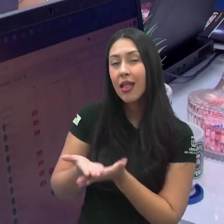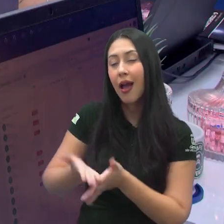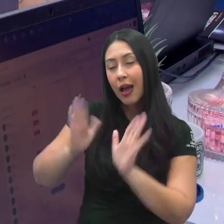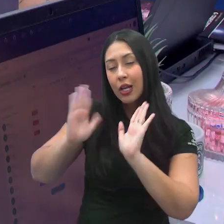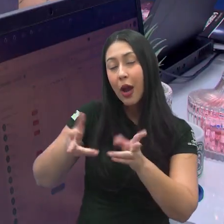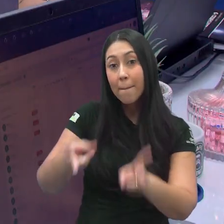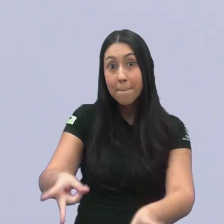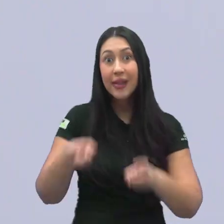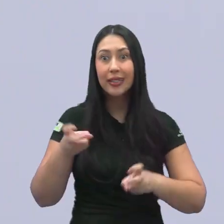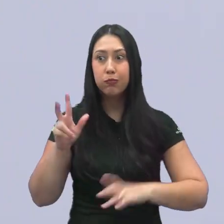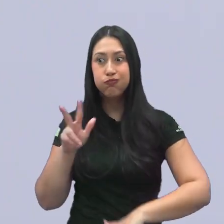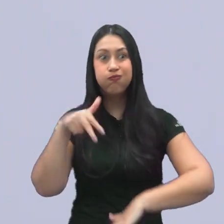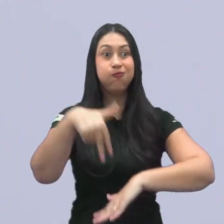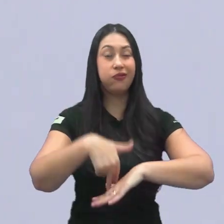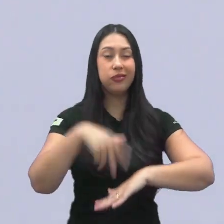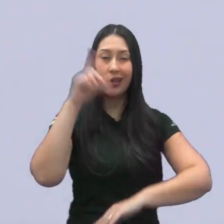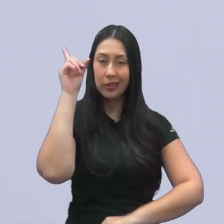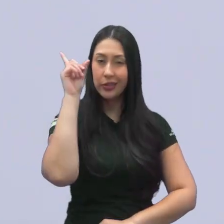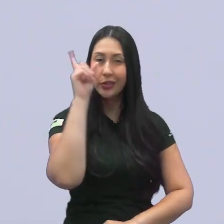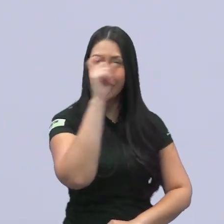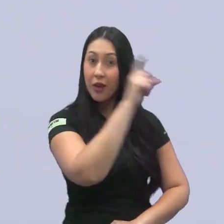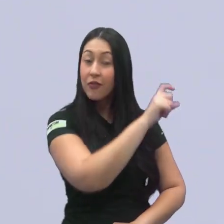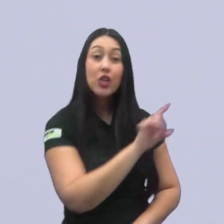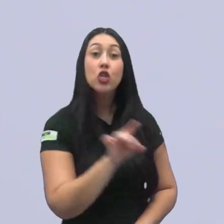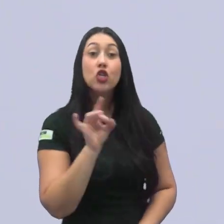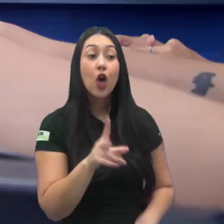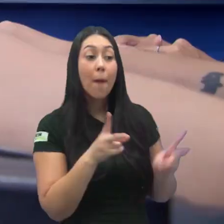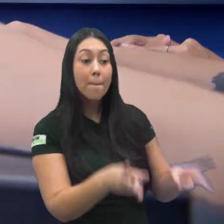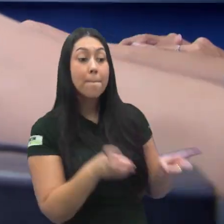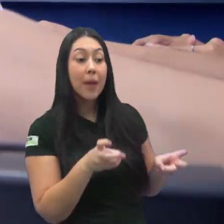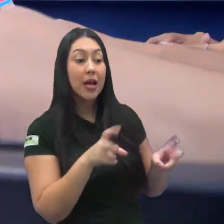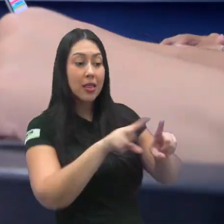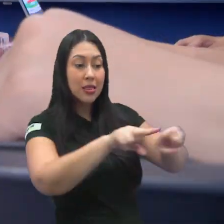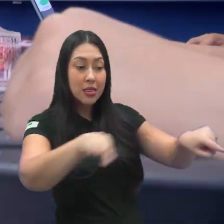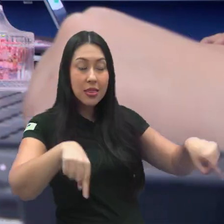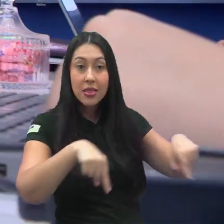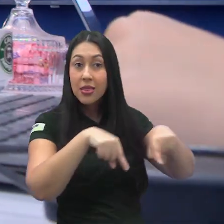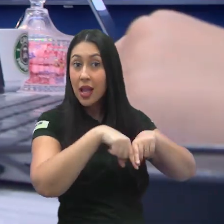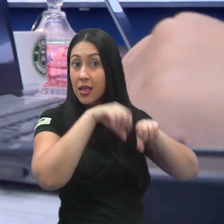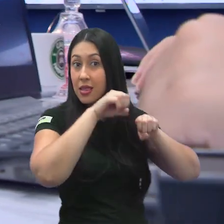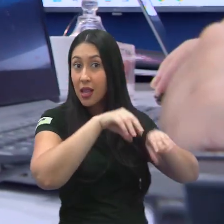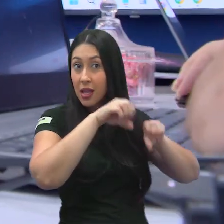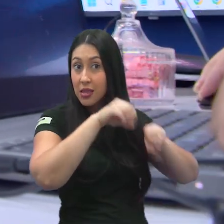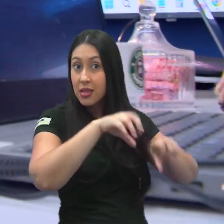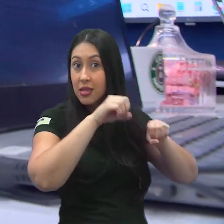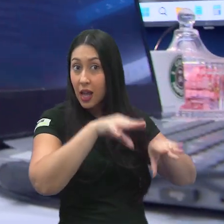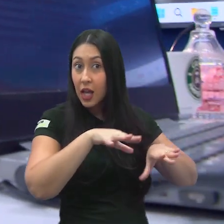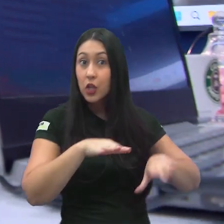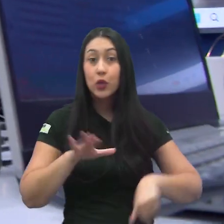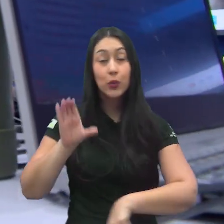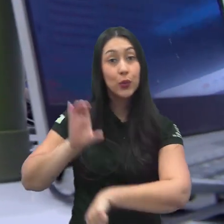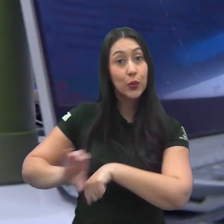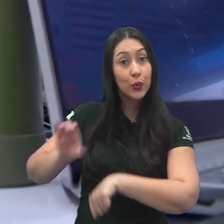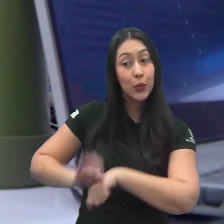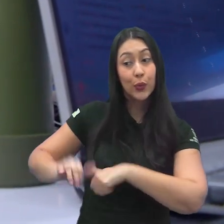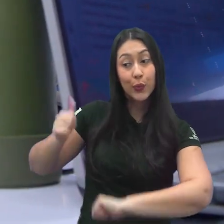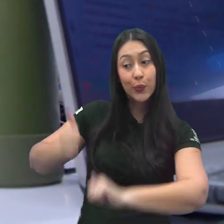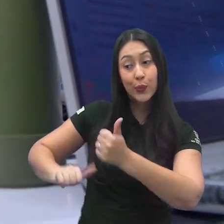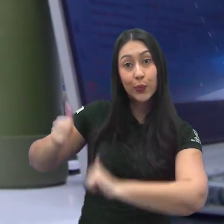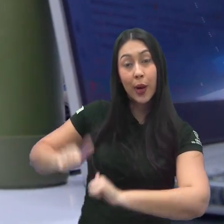já enxerga que a disputa por visibilidade vai ser grande. Basta olhar para a sala de aula do curso de Análise